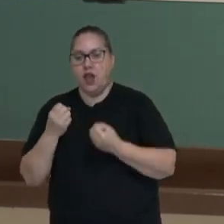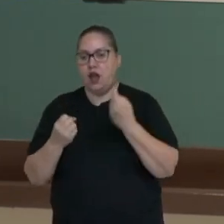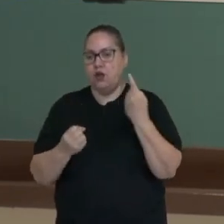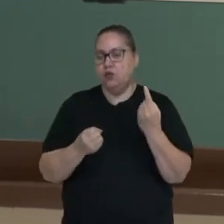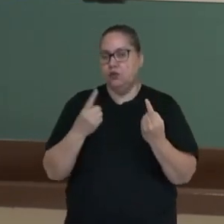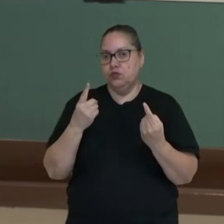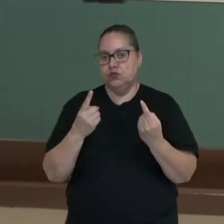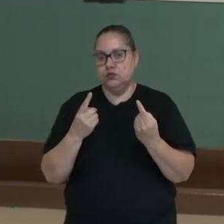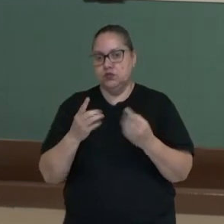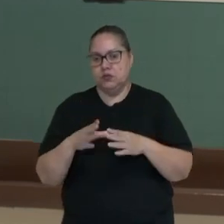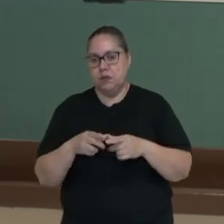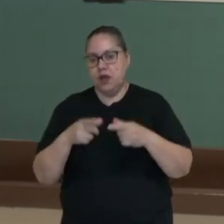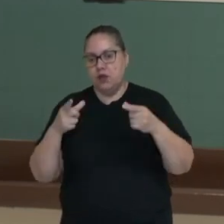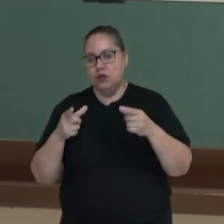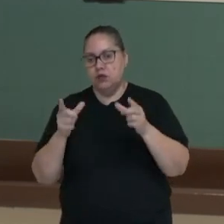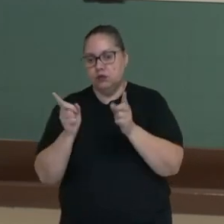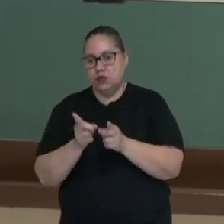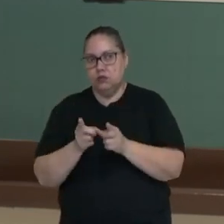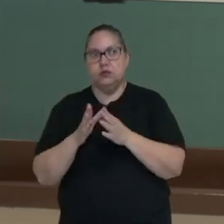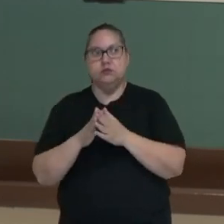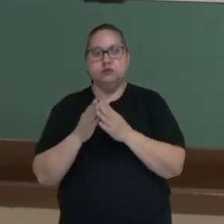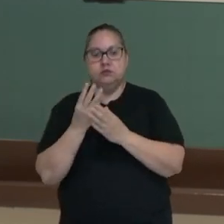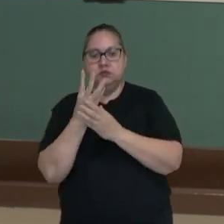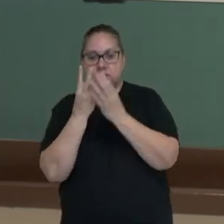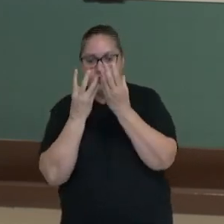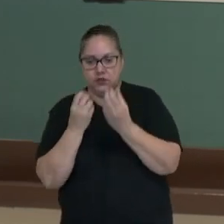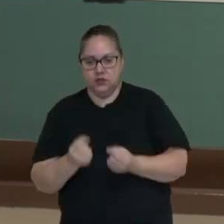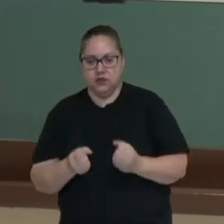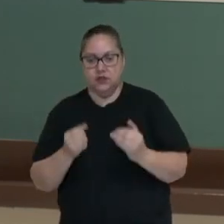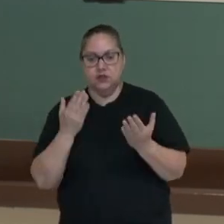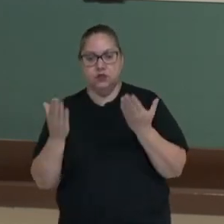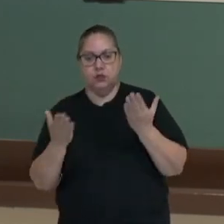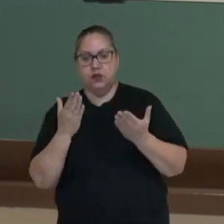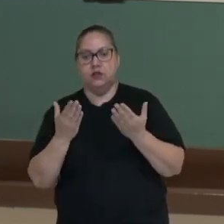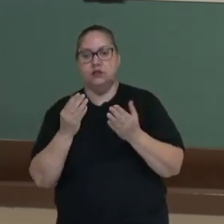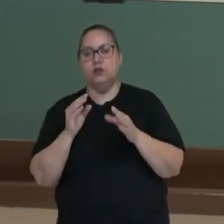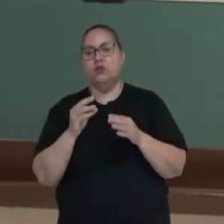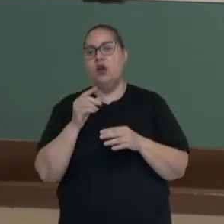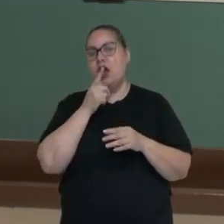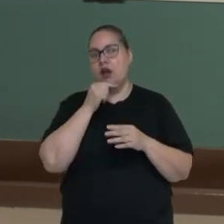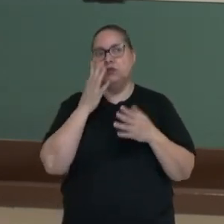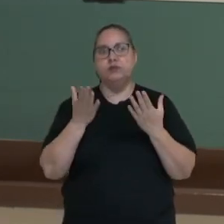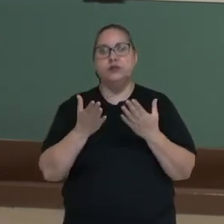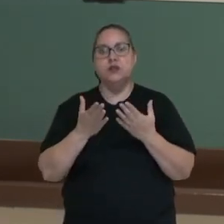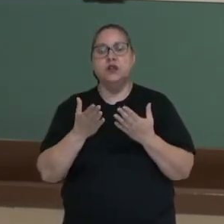têm uma densidade maior, outras menor, se comparado com o solvente.